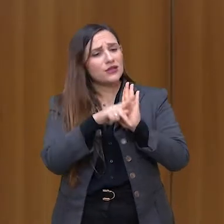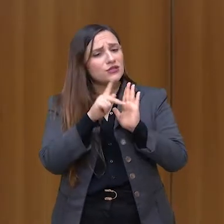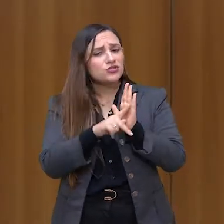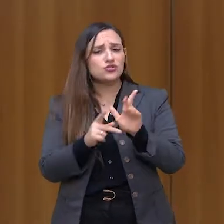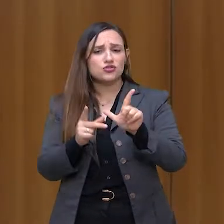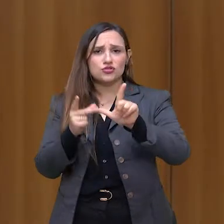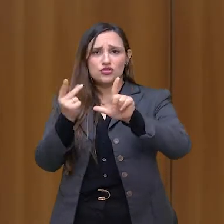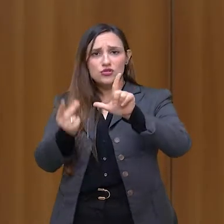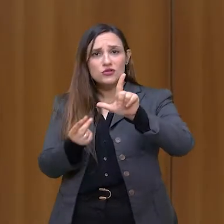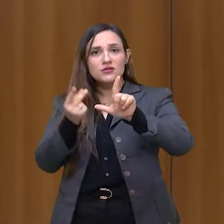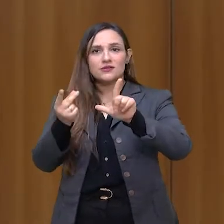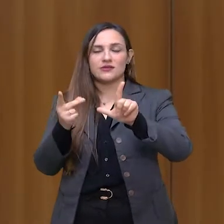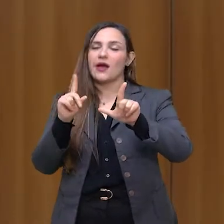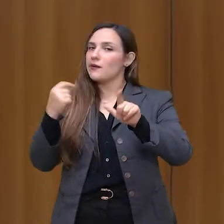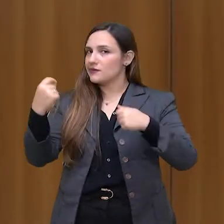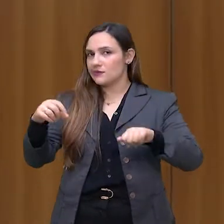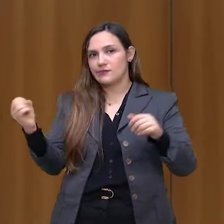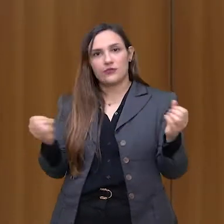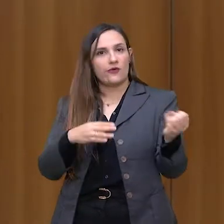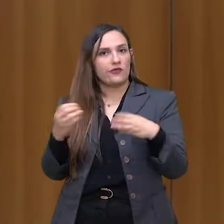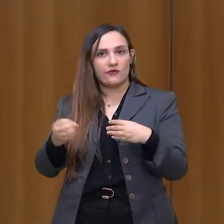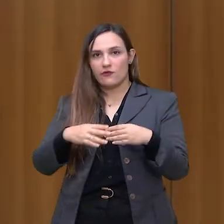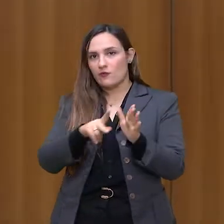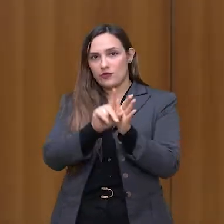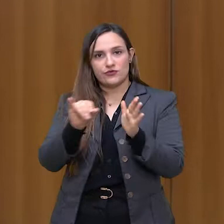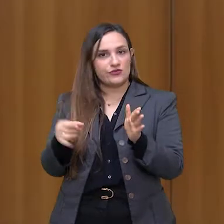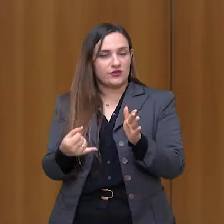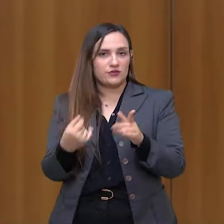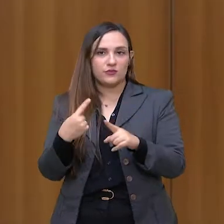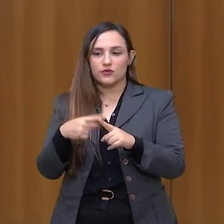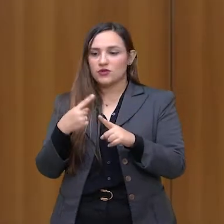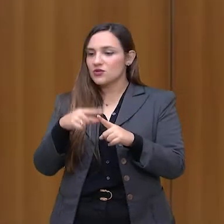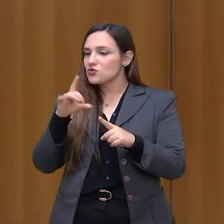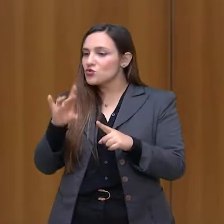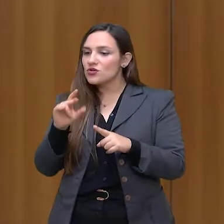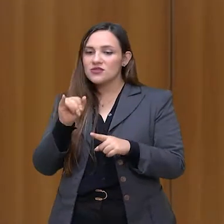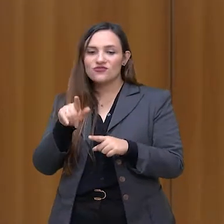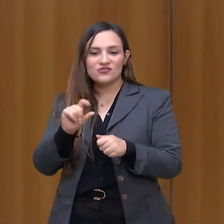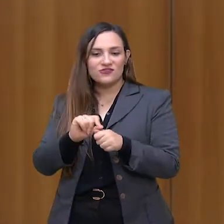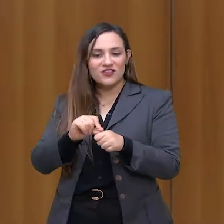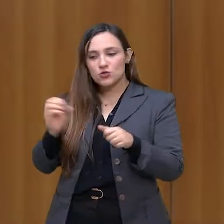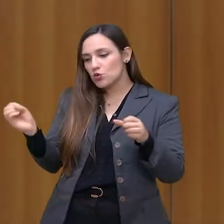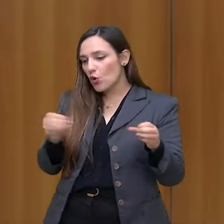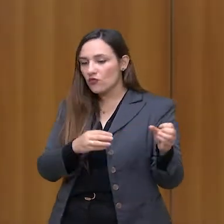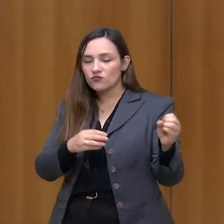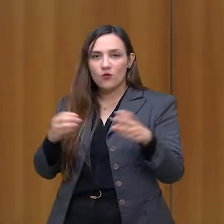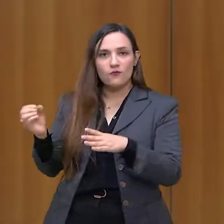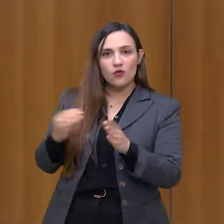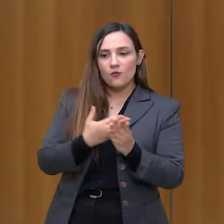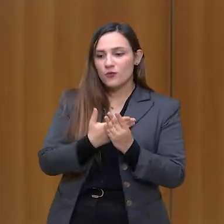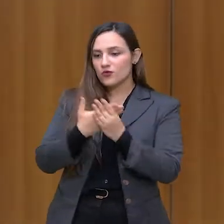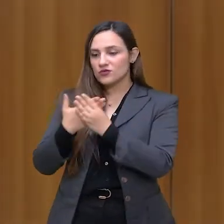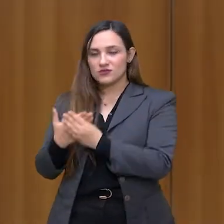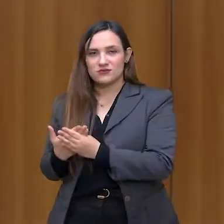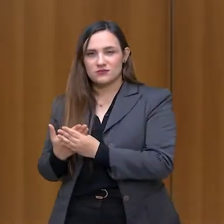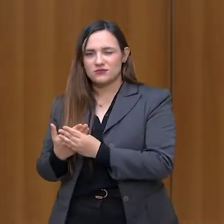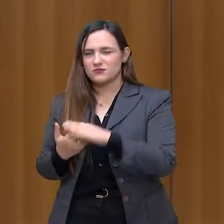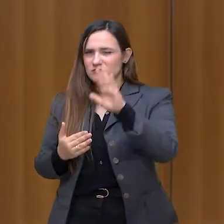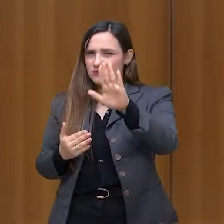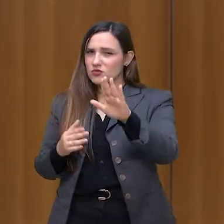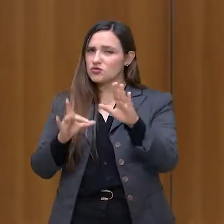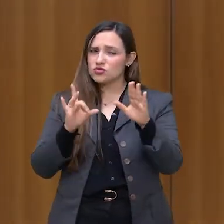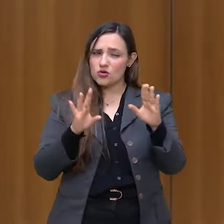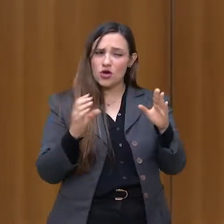inovação. Porque só inovando processos, inovar não é só tecnologia. As pessoas pensam